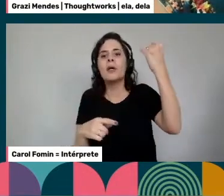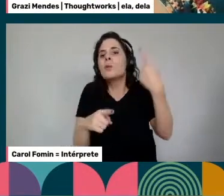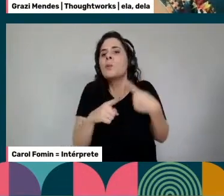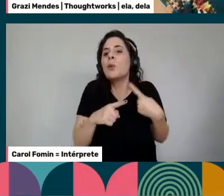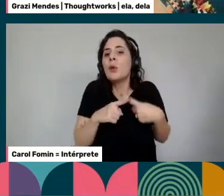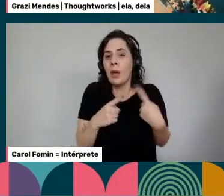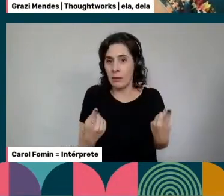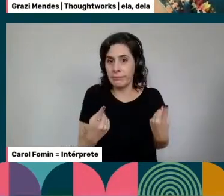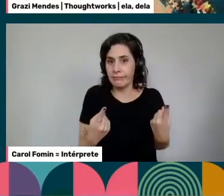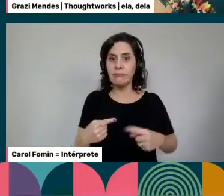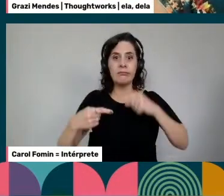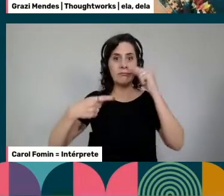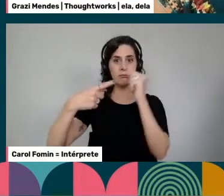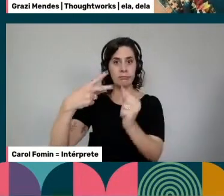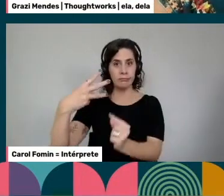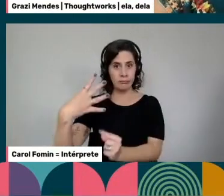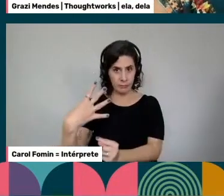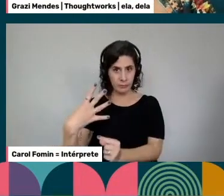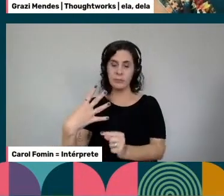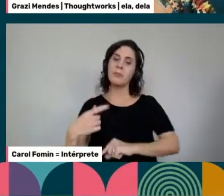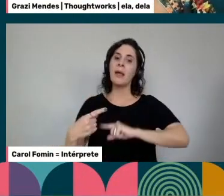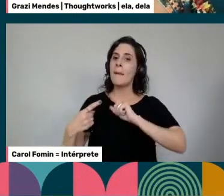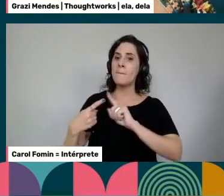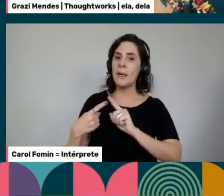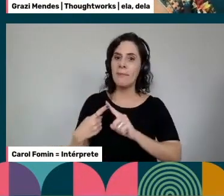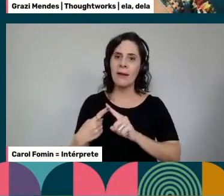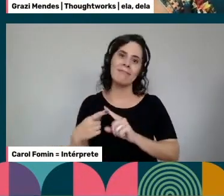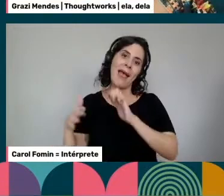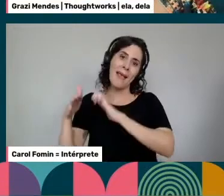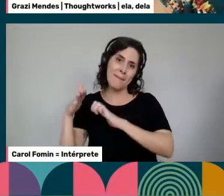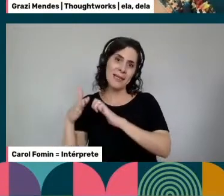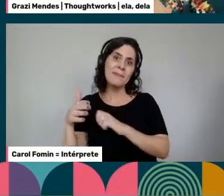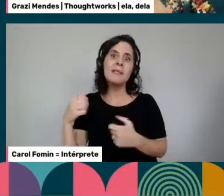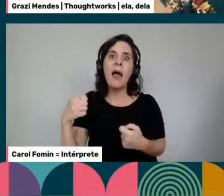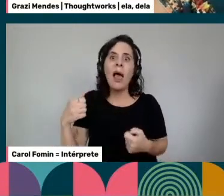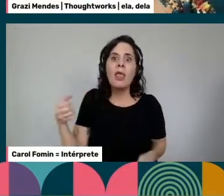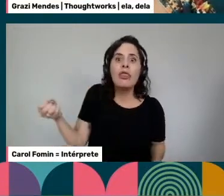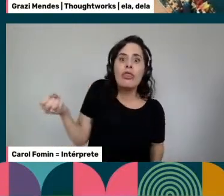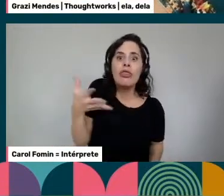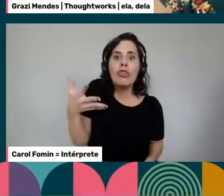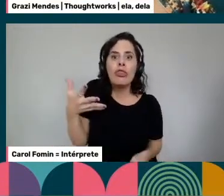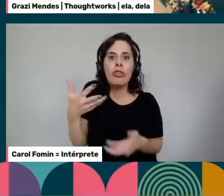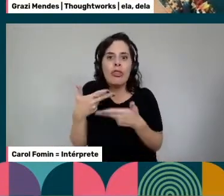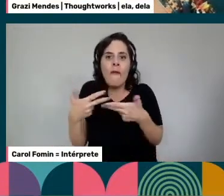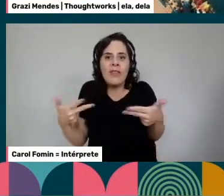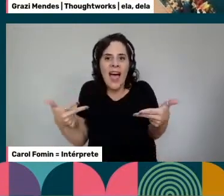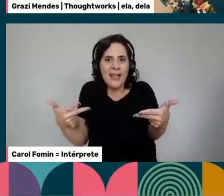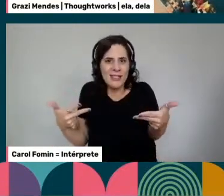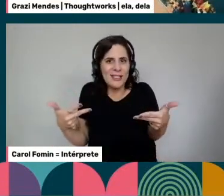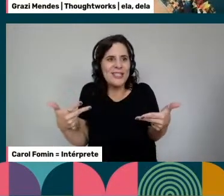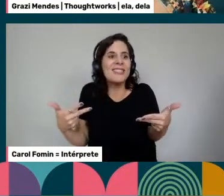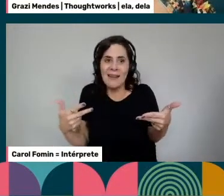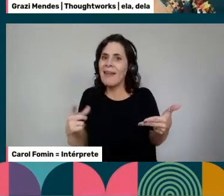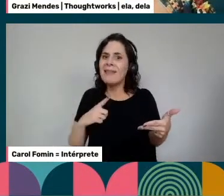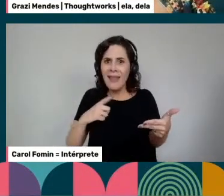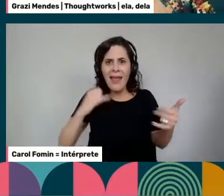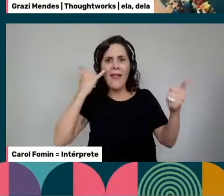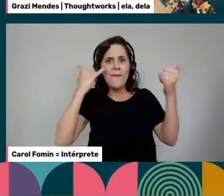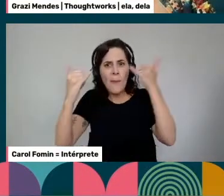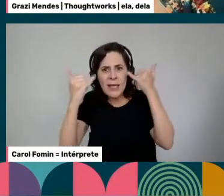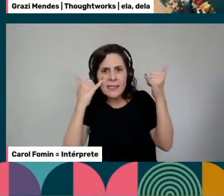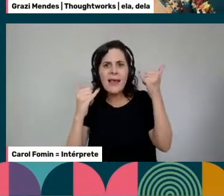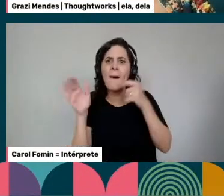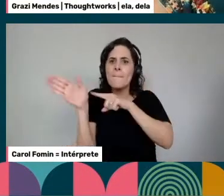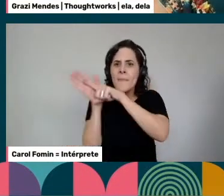quesitos. Primeiro, falando aqui na linguagem de empresa, por inovação, né? Já tem dados, muitos dados e pesquisas dizendo que a